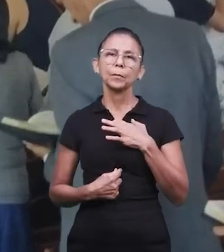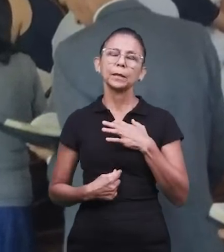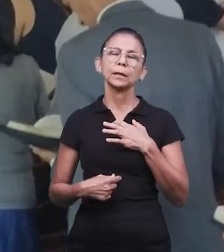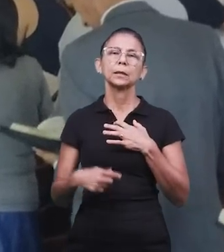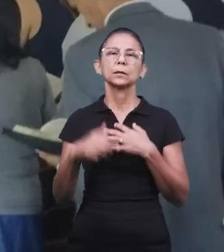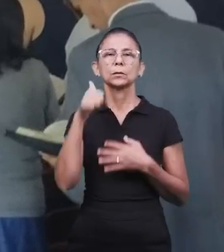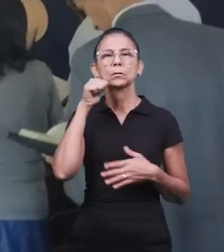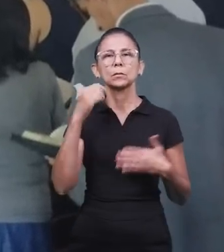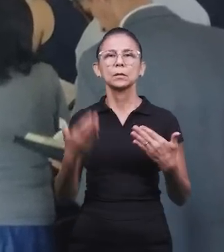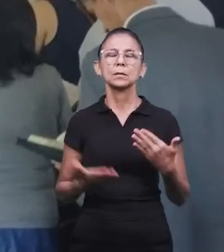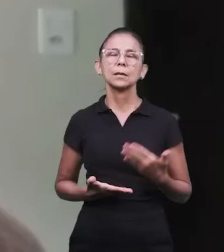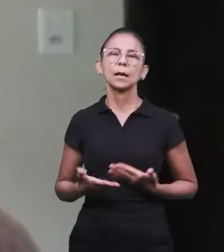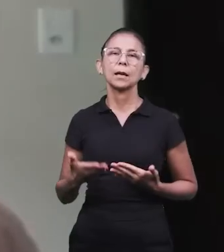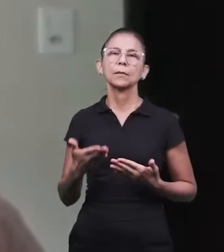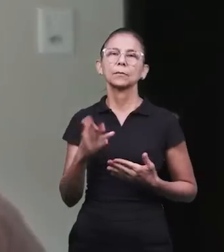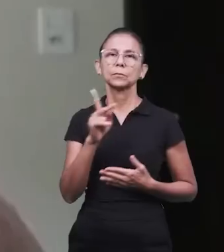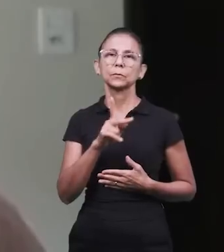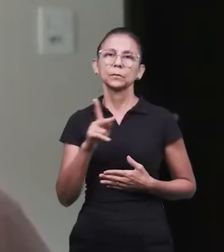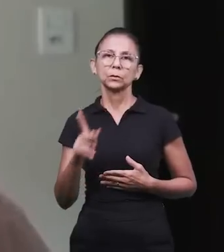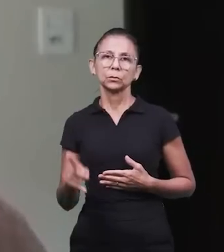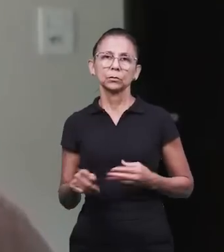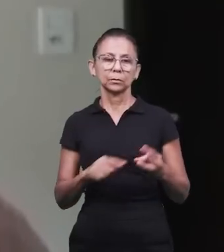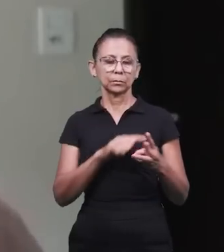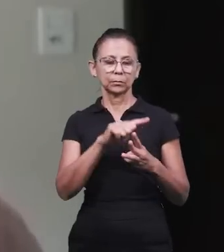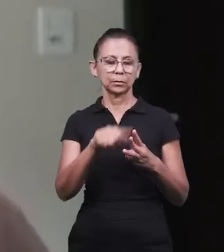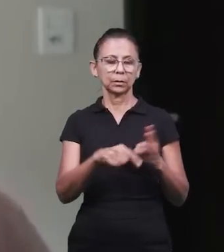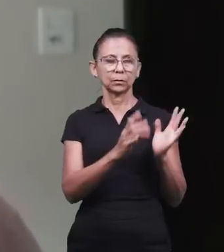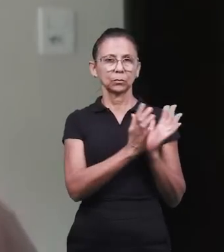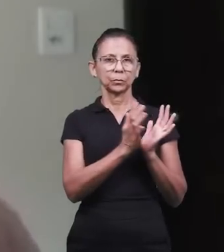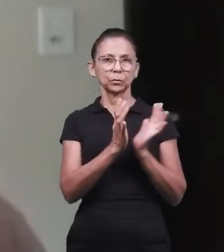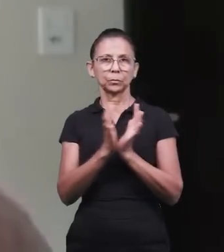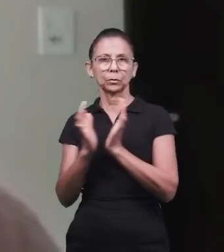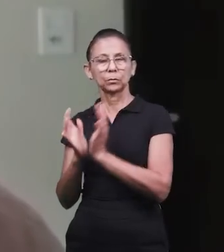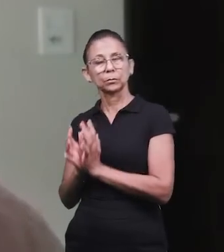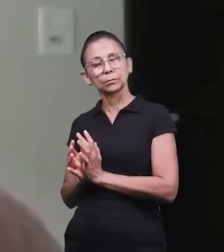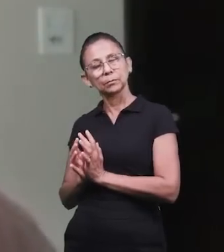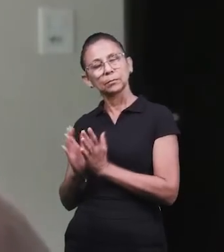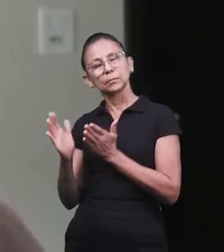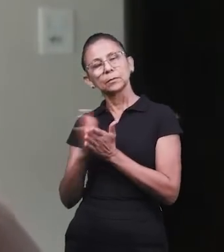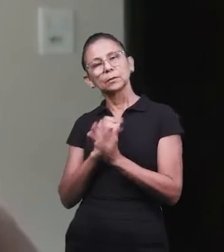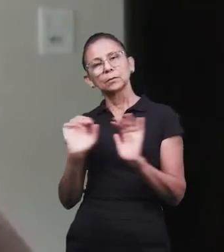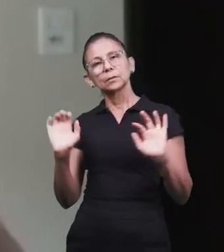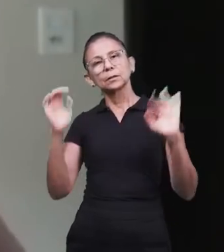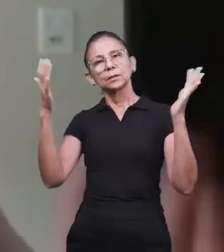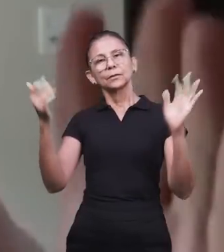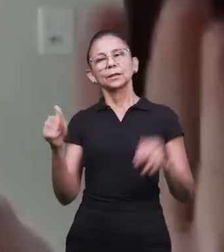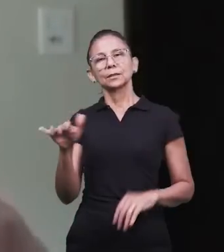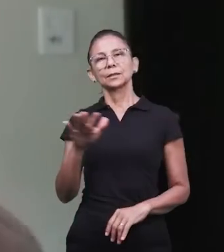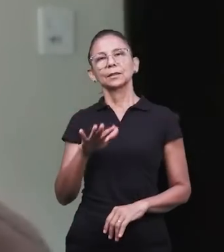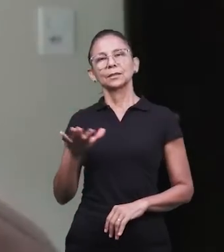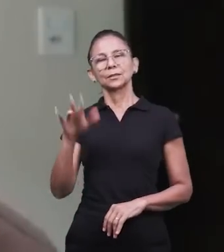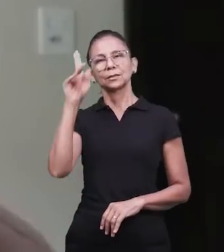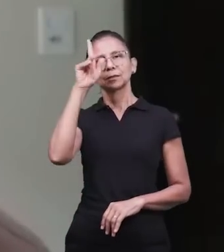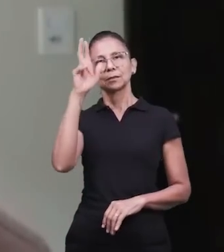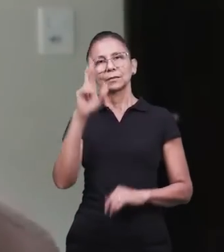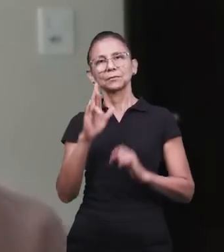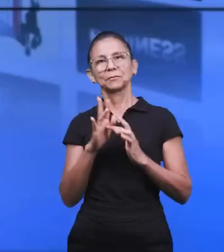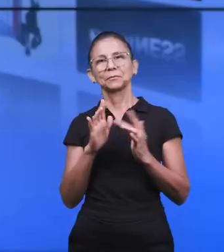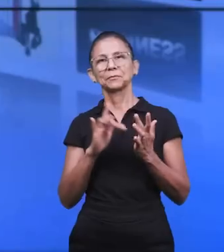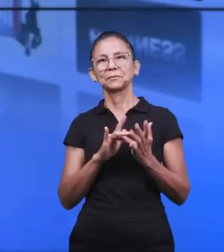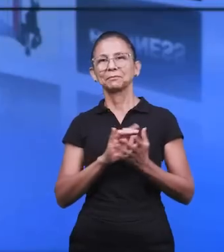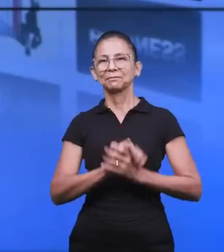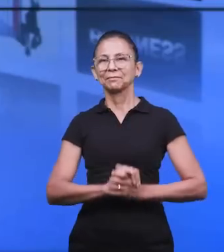na Igreja da Estamparia. Muito bem, Jorge, esses foram alguns dos eventos aqui da área de Barra Mansa. A todos a paz do